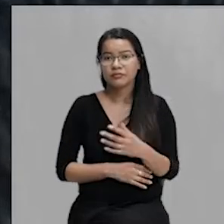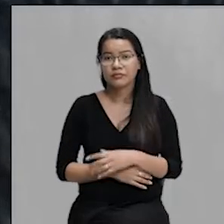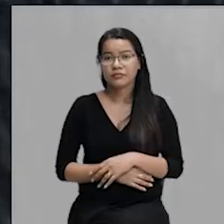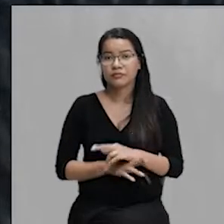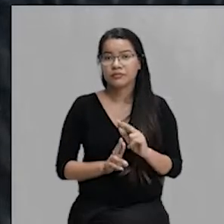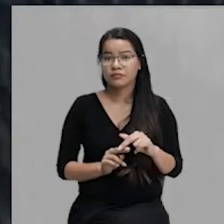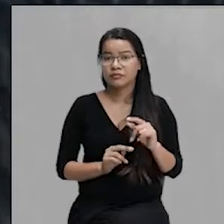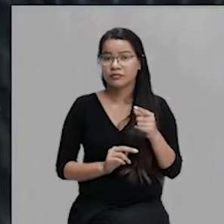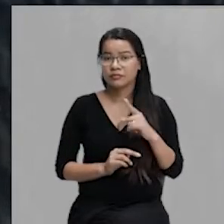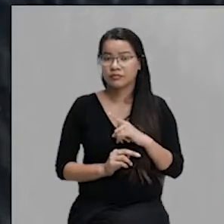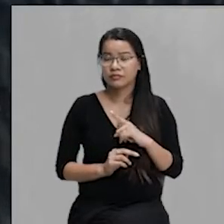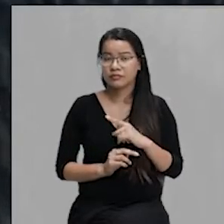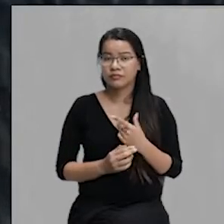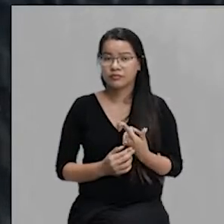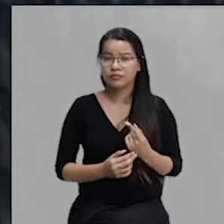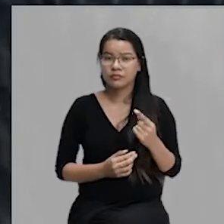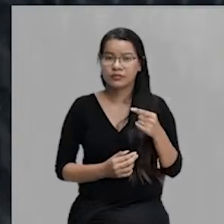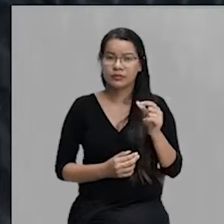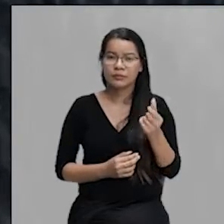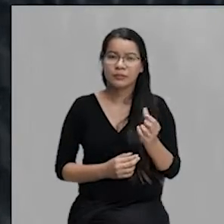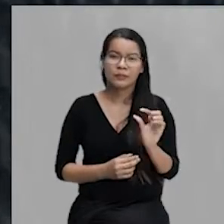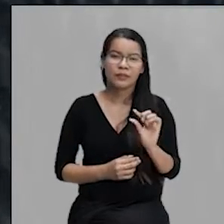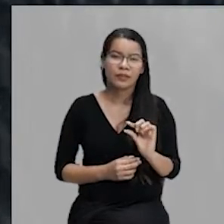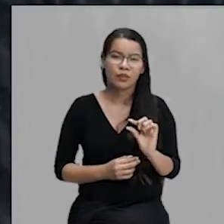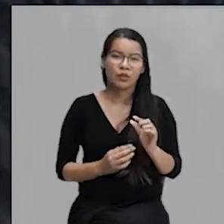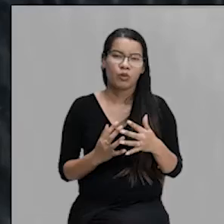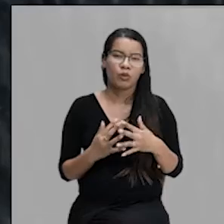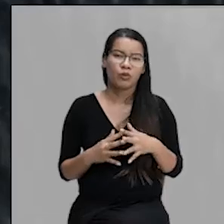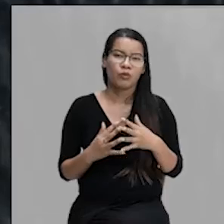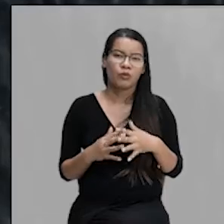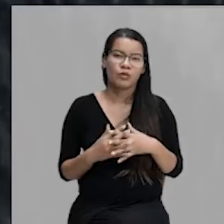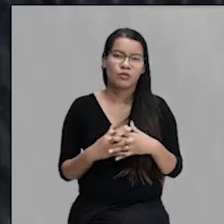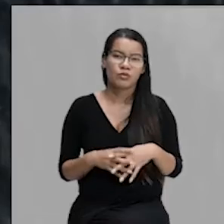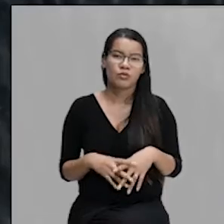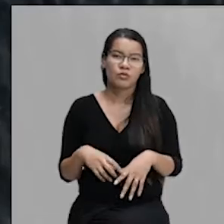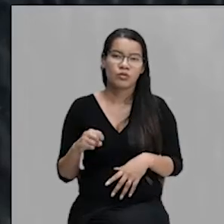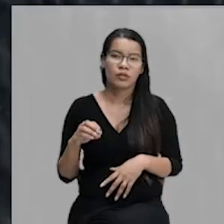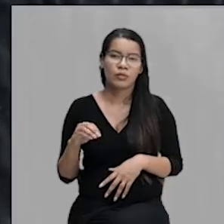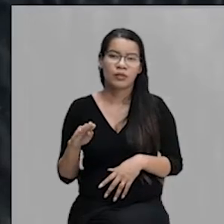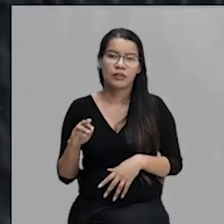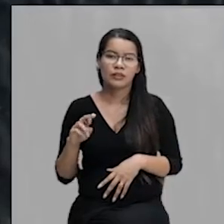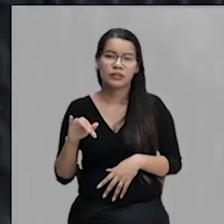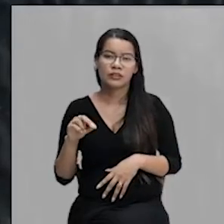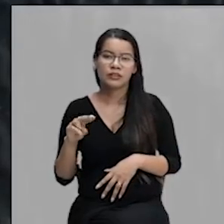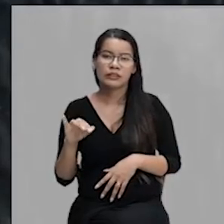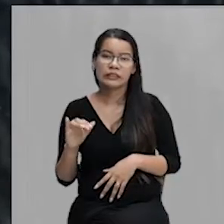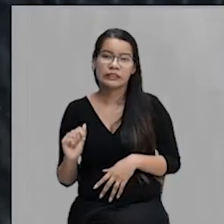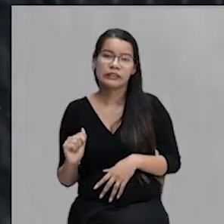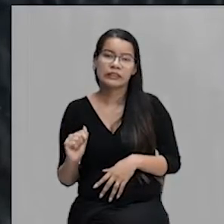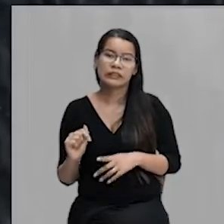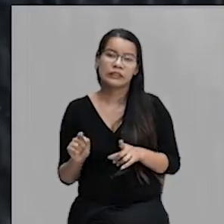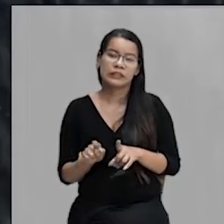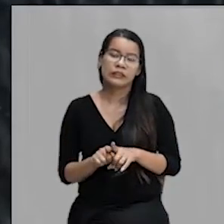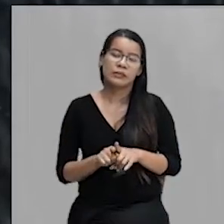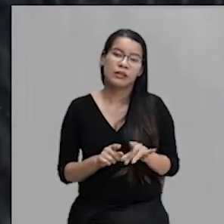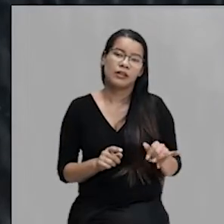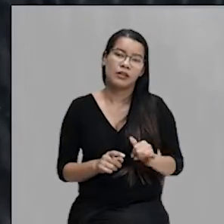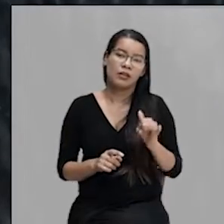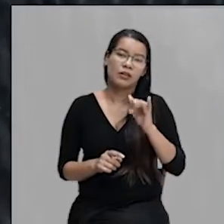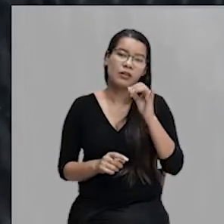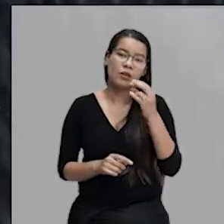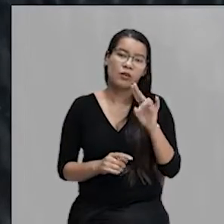vendo? Por isso que existe essa pequena confusão aí entre soberania nacional e importância